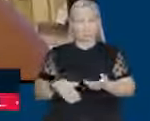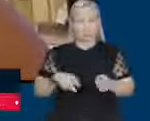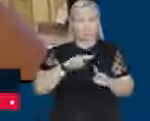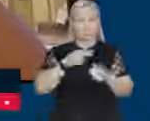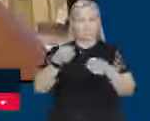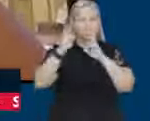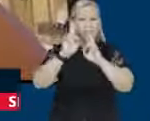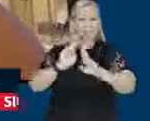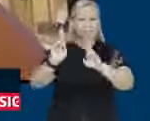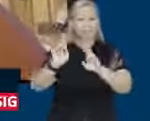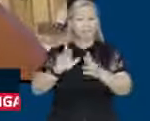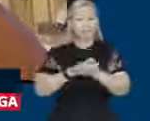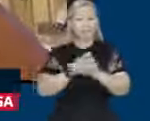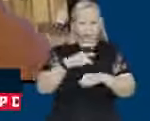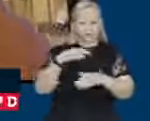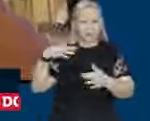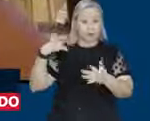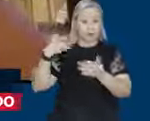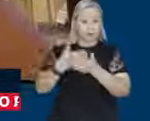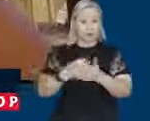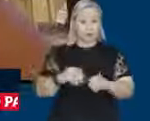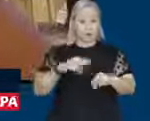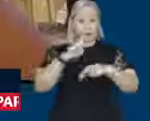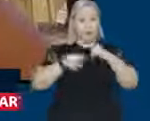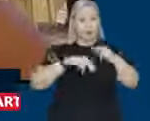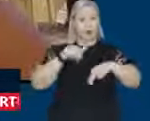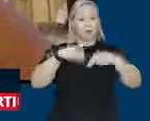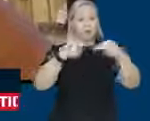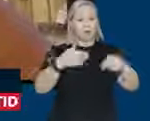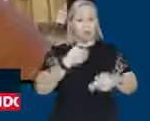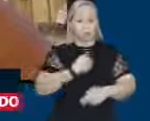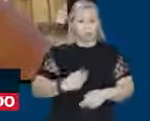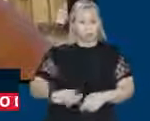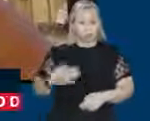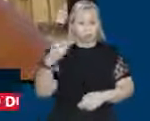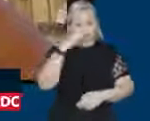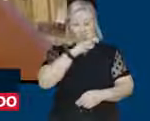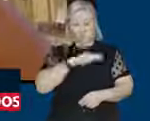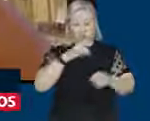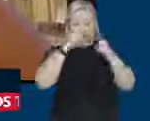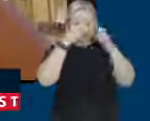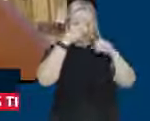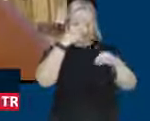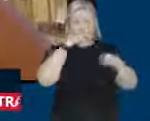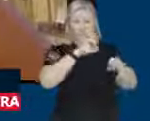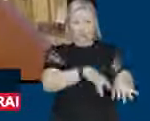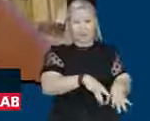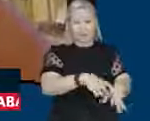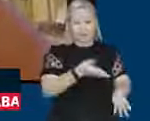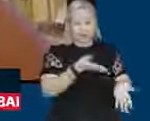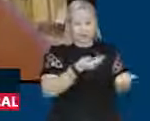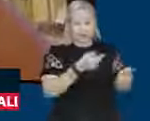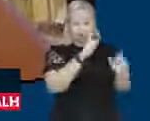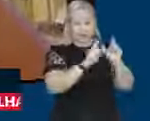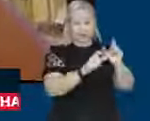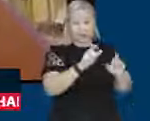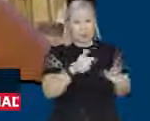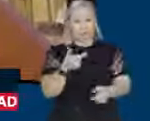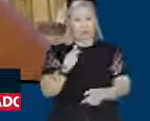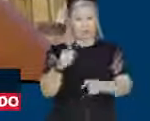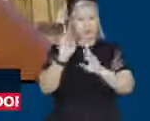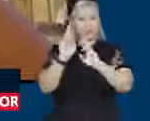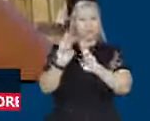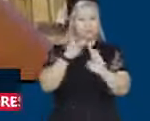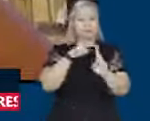estudar e sem perspectiva de conseguir um bom emprego. É o legado de total desprezo pela juventude, de uma juventude sem perspectiva